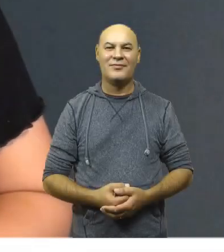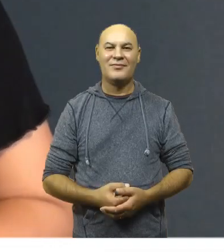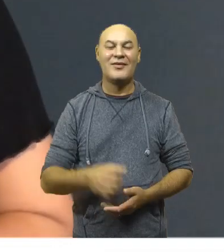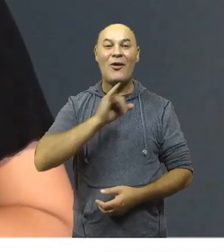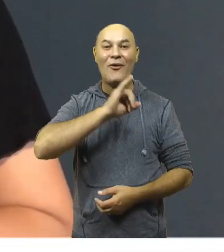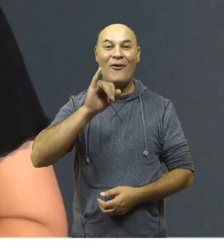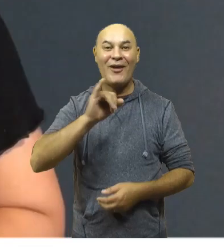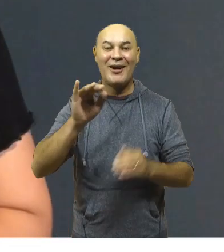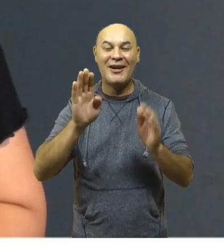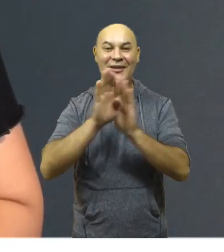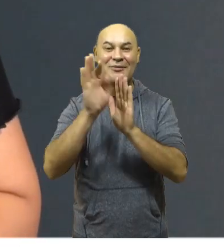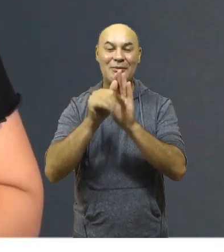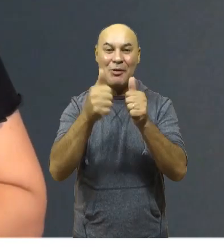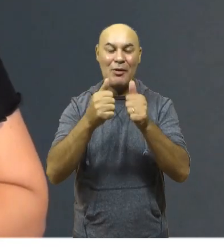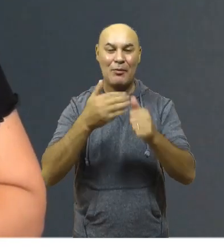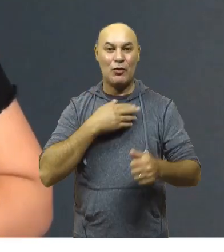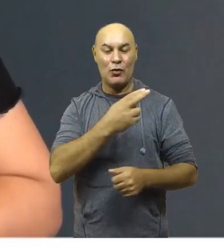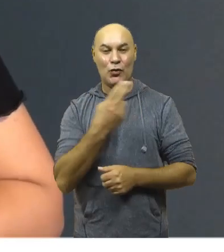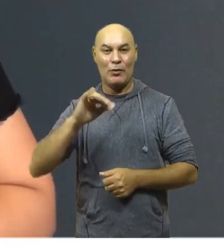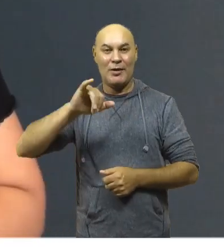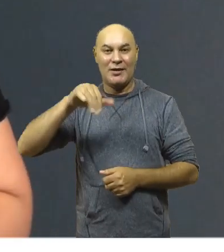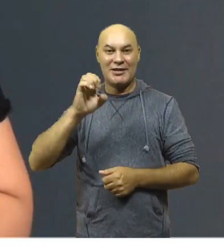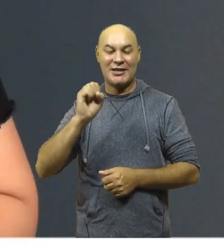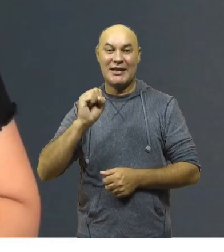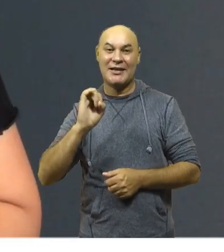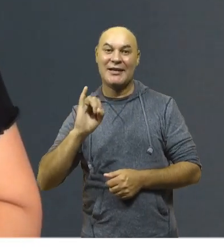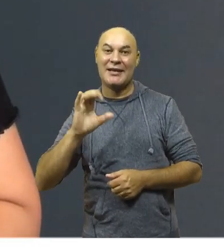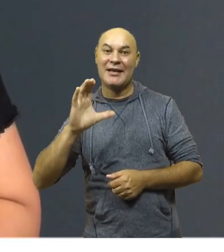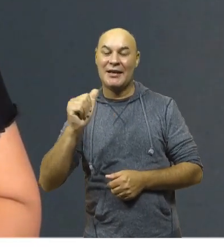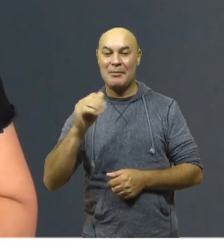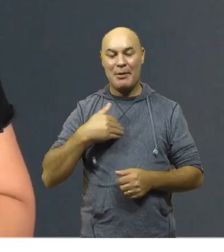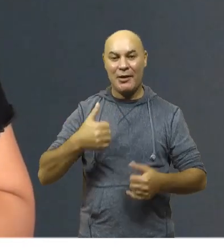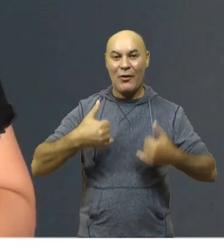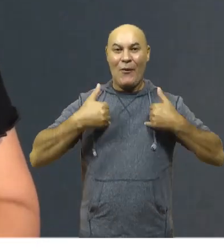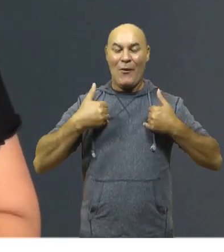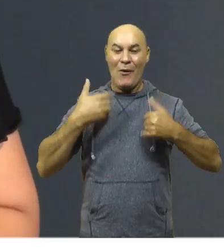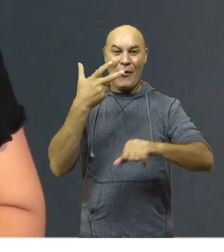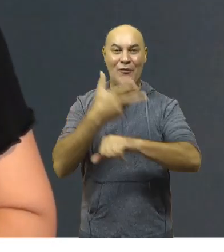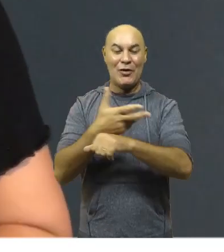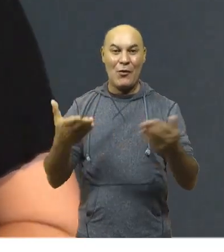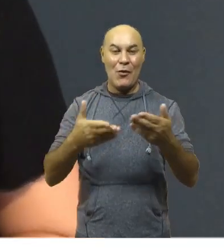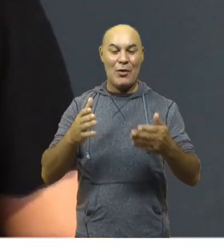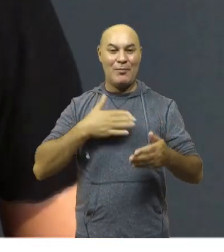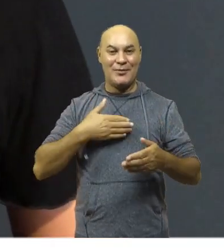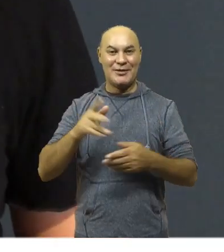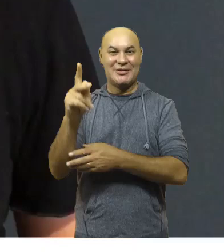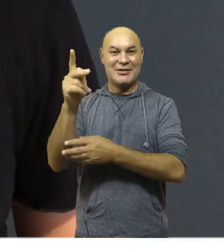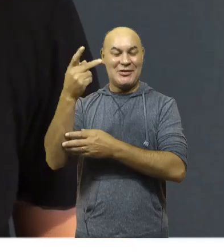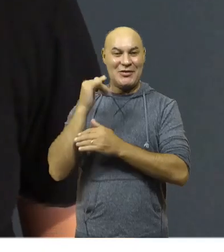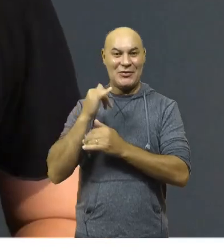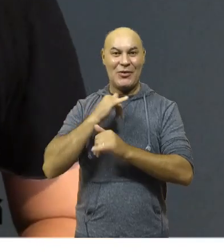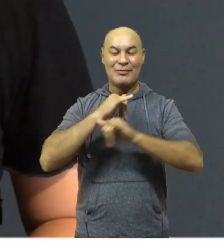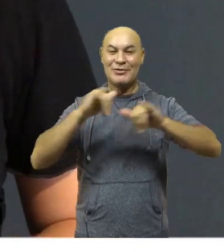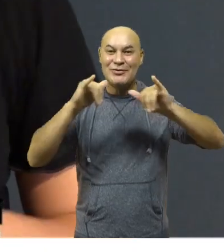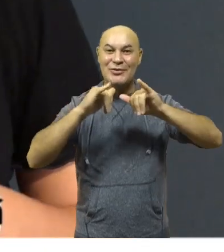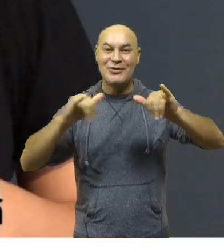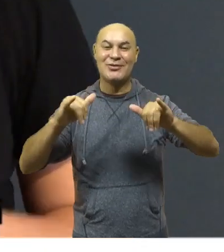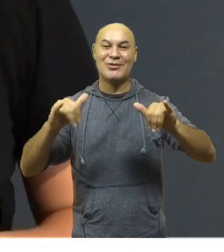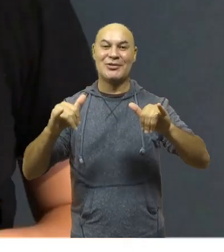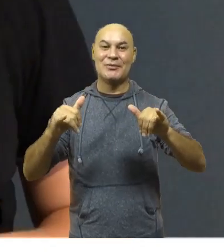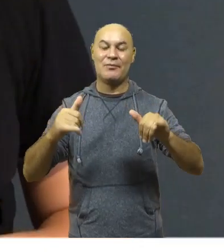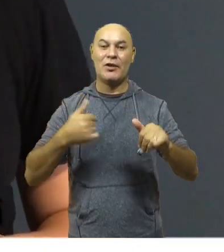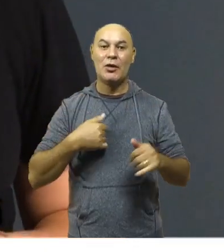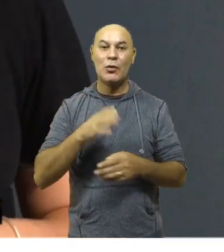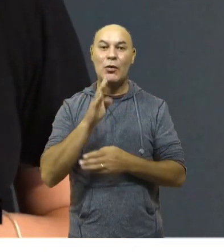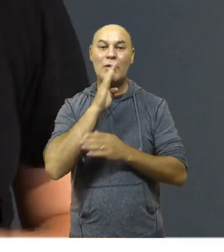Olá, igreja, eu me chamo Jéssica e para mim é uma honra estar aqui gravando esse vídeo e contando um pouquinho da minha trajetória na IBFC. Eu conheci